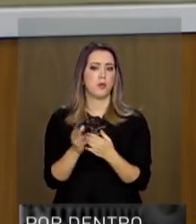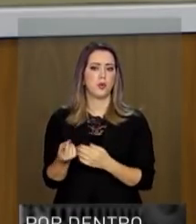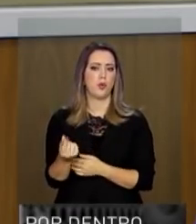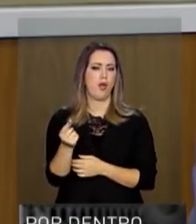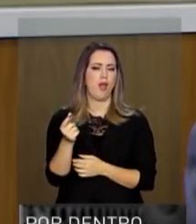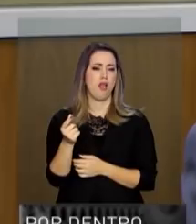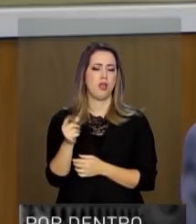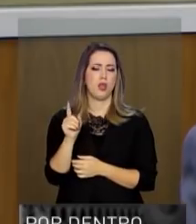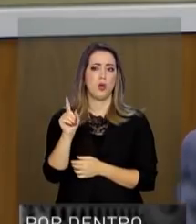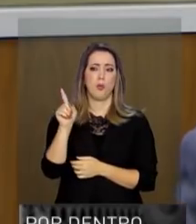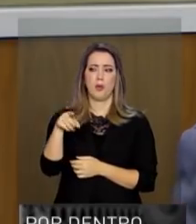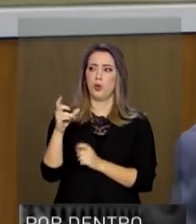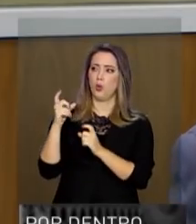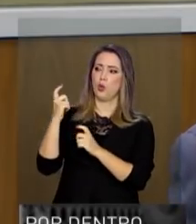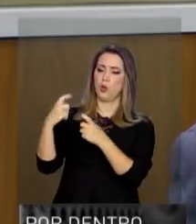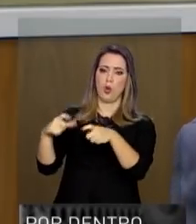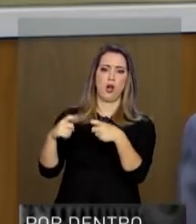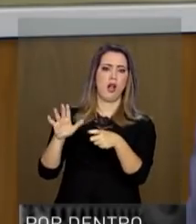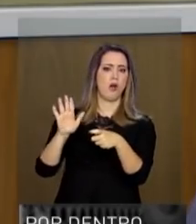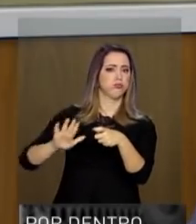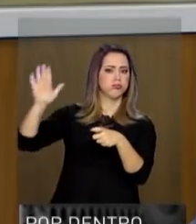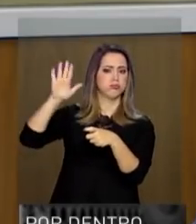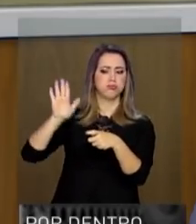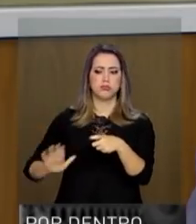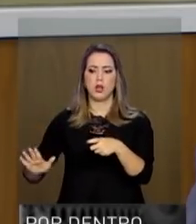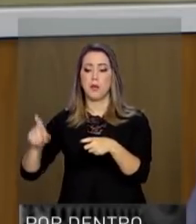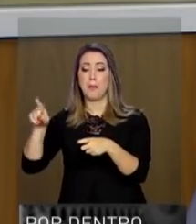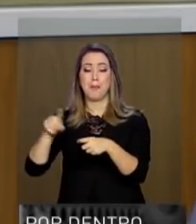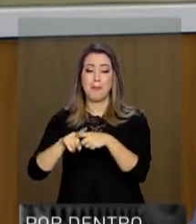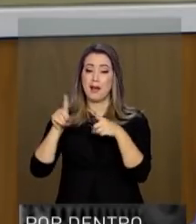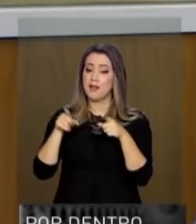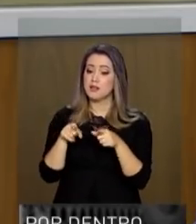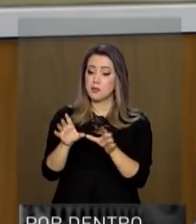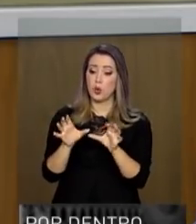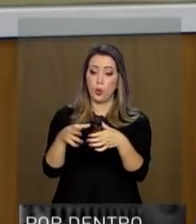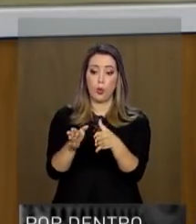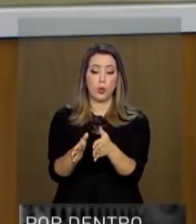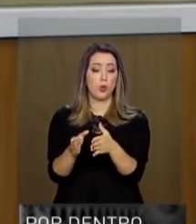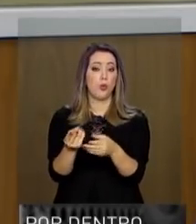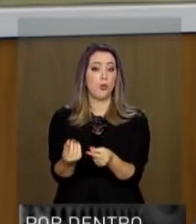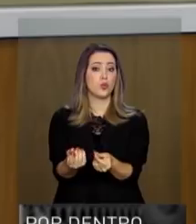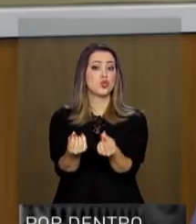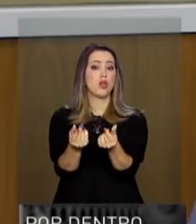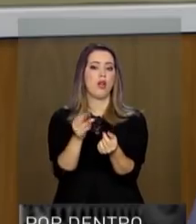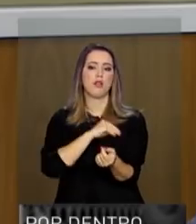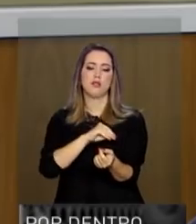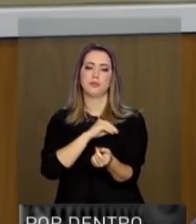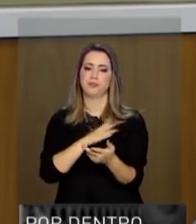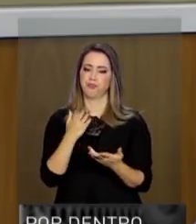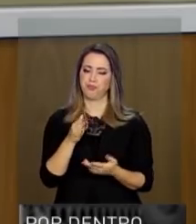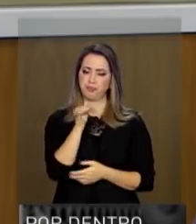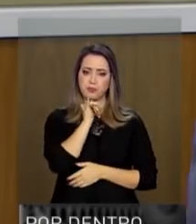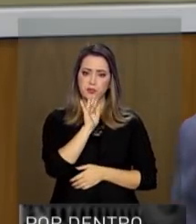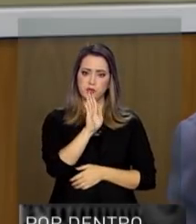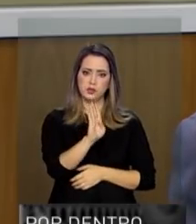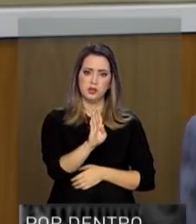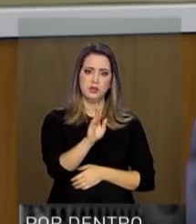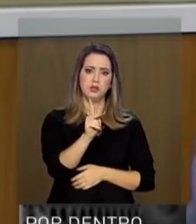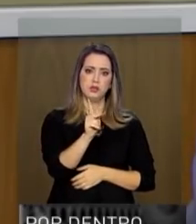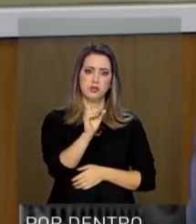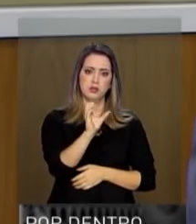região, mas é pela condição de carência da pessoa. Então, vamos lá. Os benefícios de prestação continuada, né? BPC, algumas pessoas